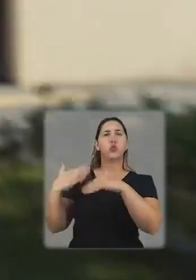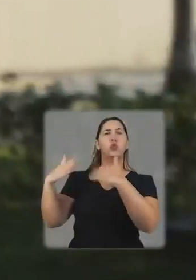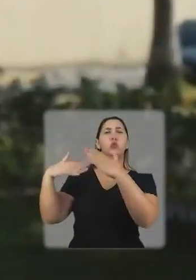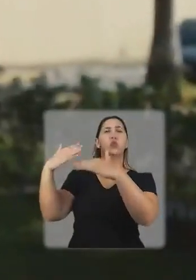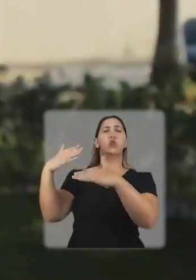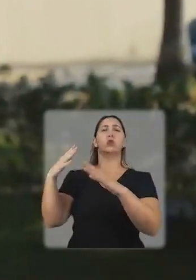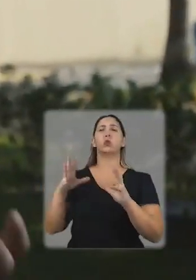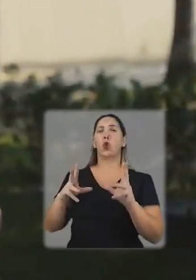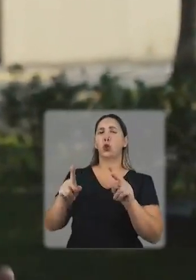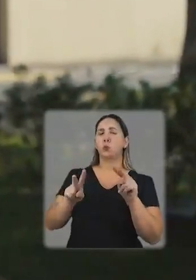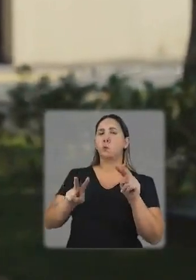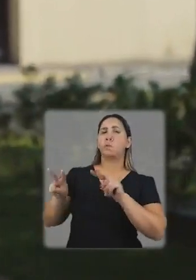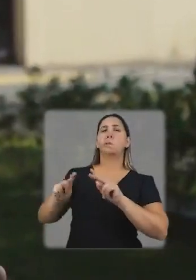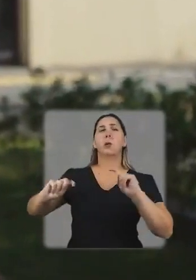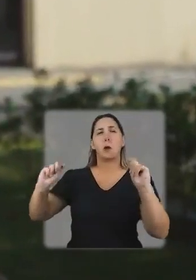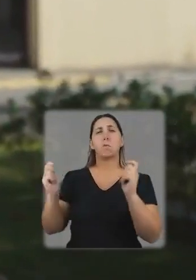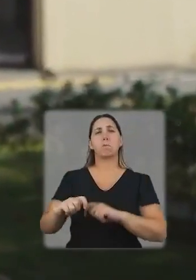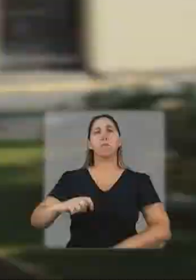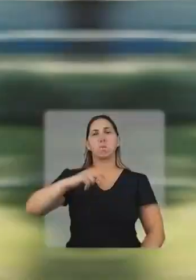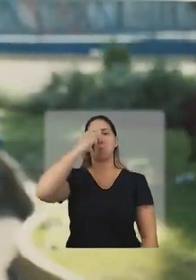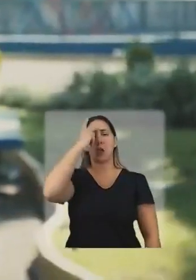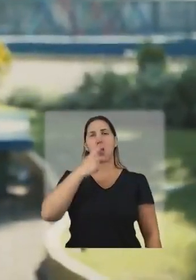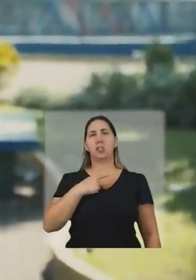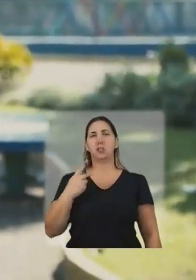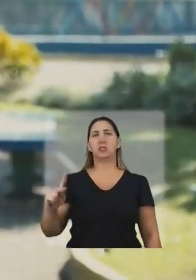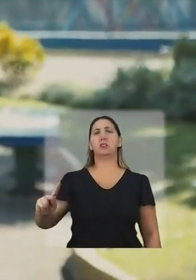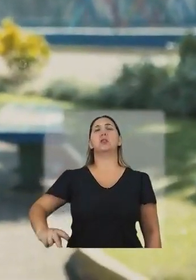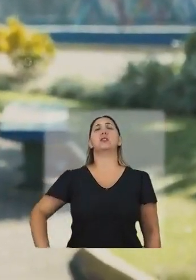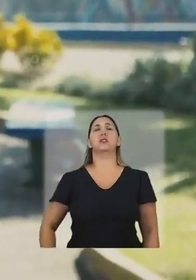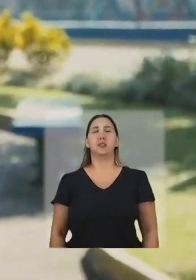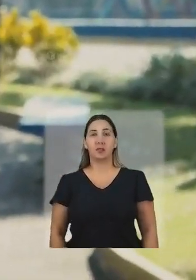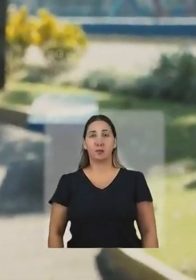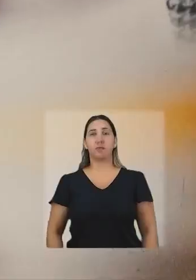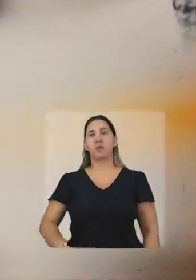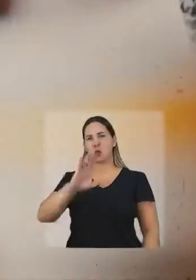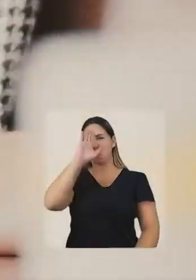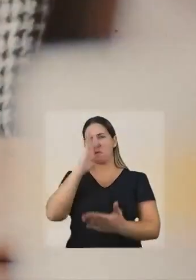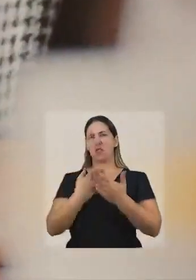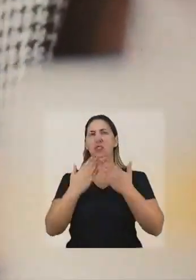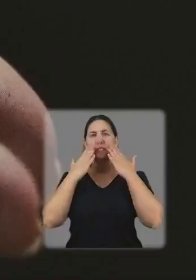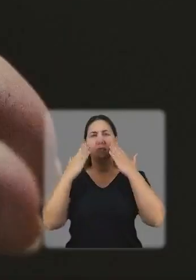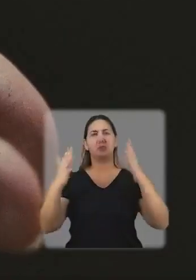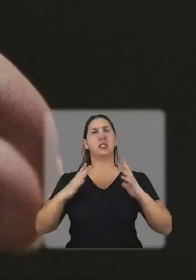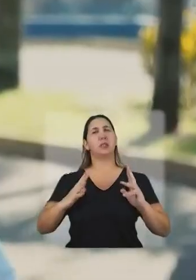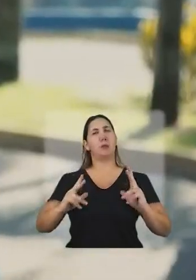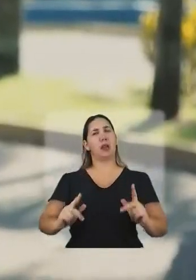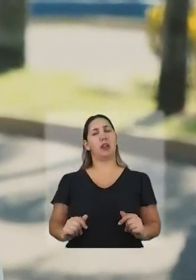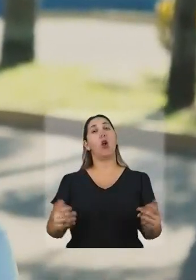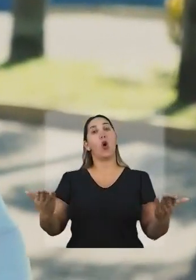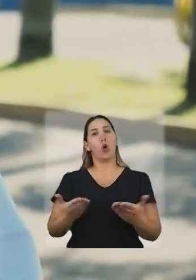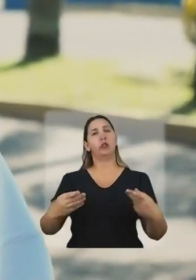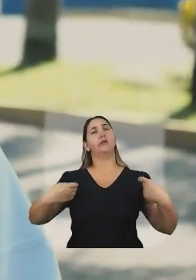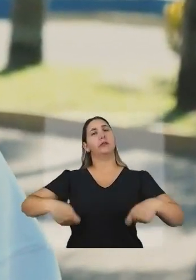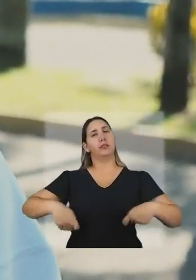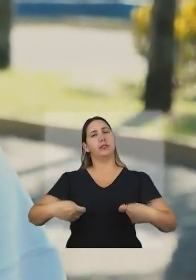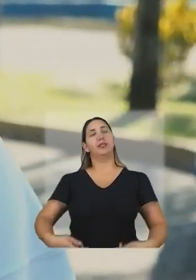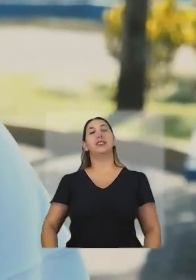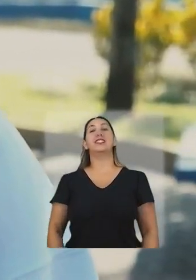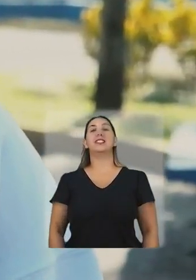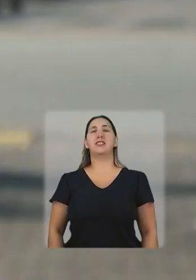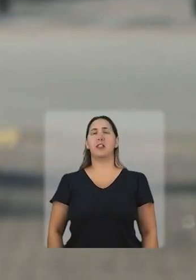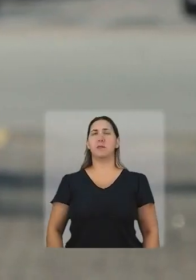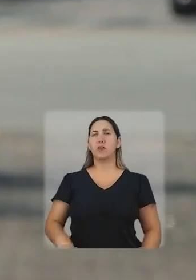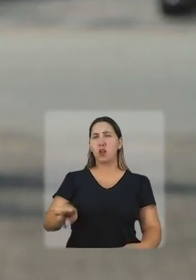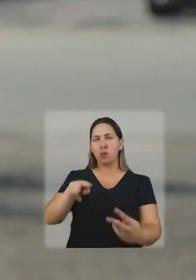reconhecida pela capacidade dela. Uma ideologia de confiança e transparência. E é o que nós precisamos hoje para a